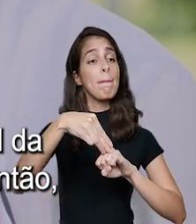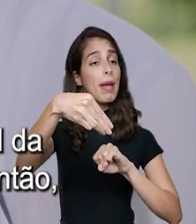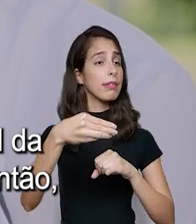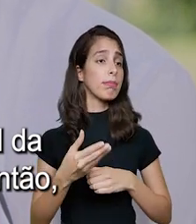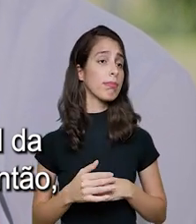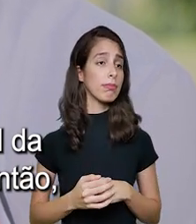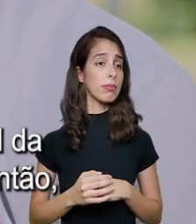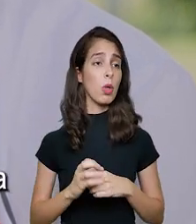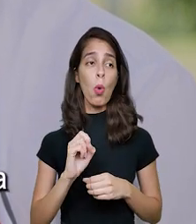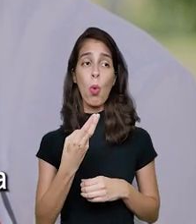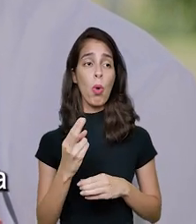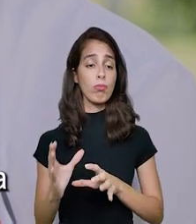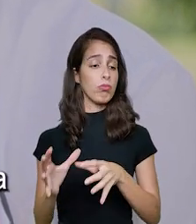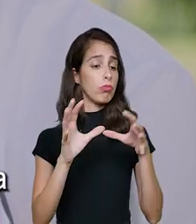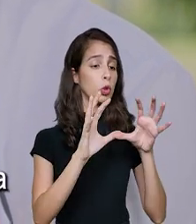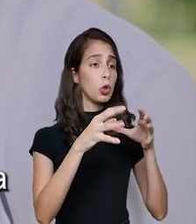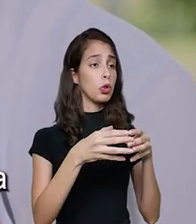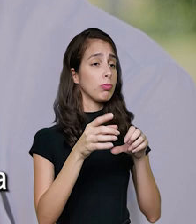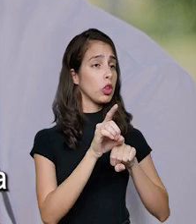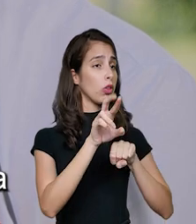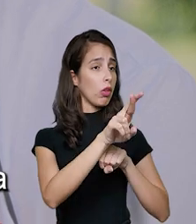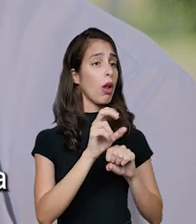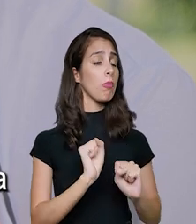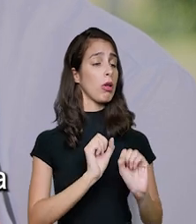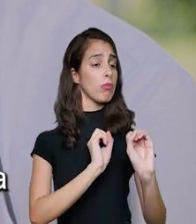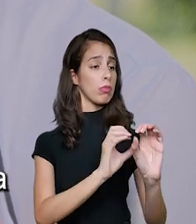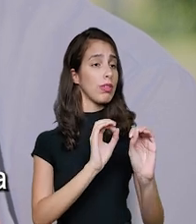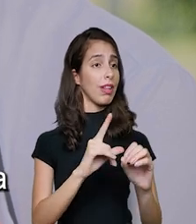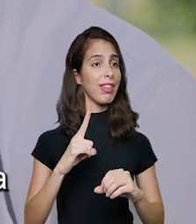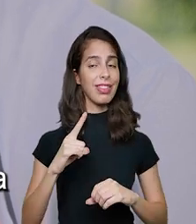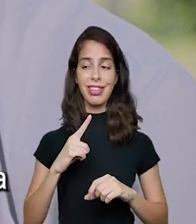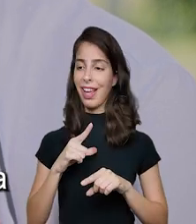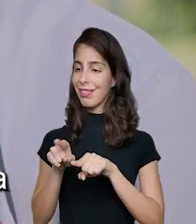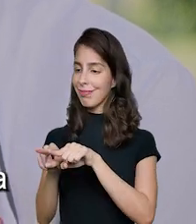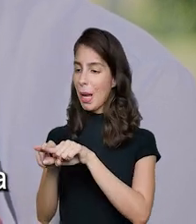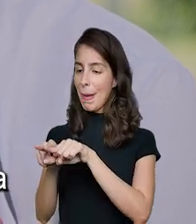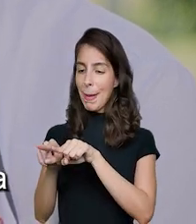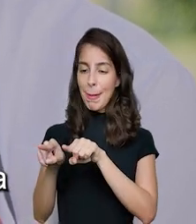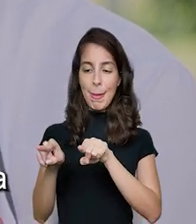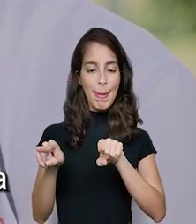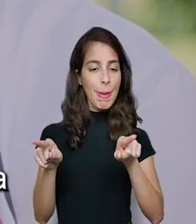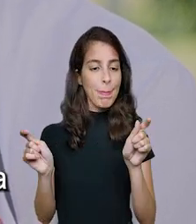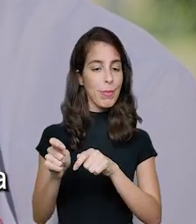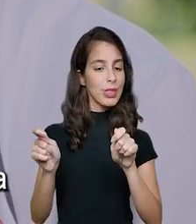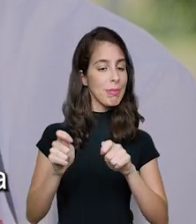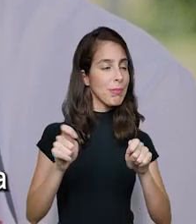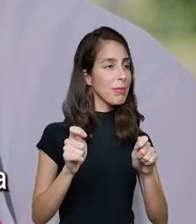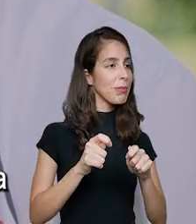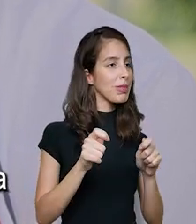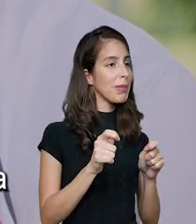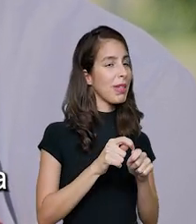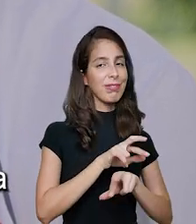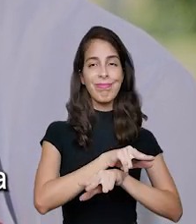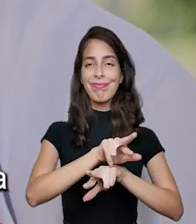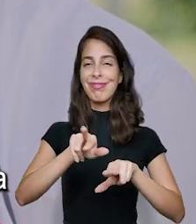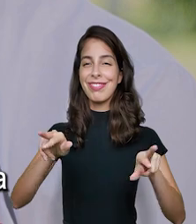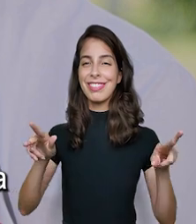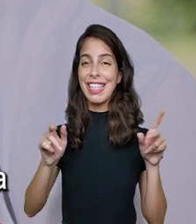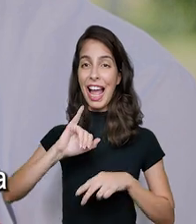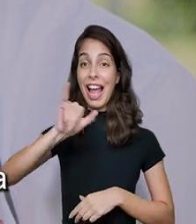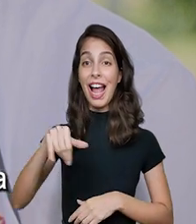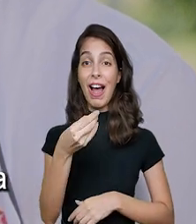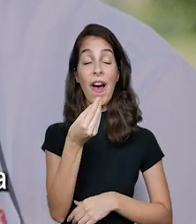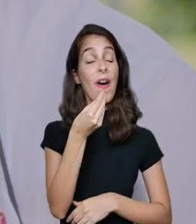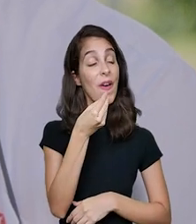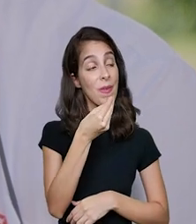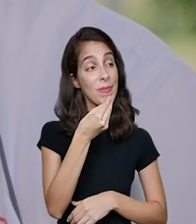do doutorado Então essa verticalização né que que nós temos nos oferece uma possibilidade muito grande